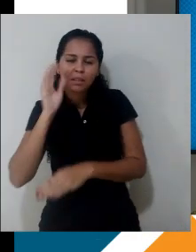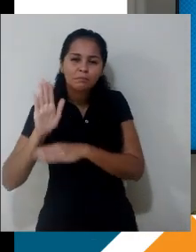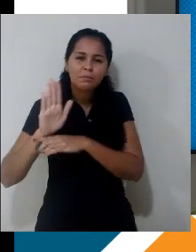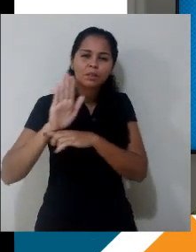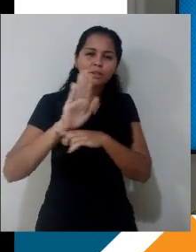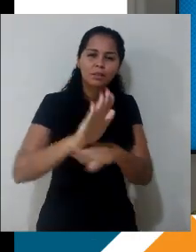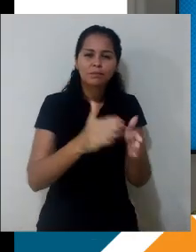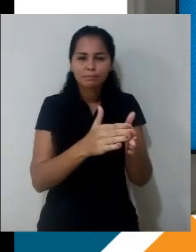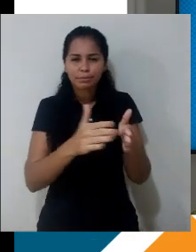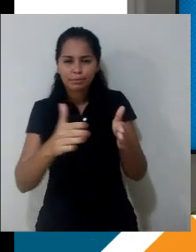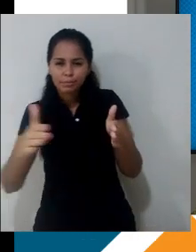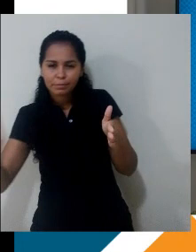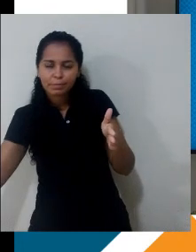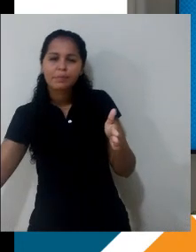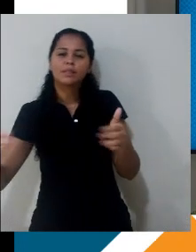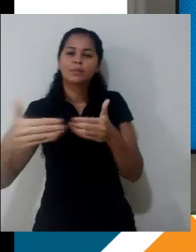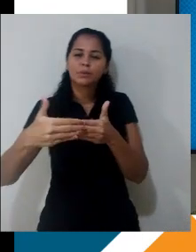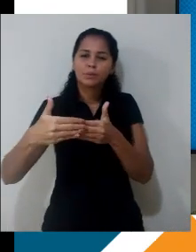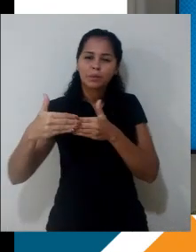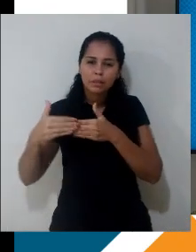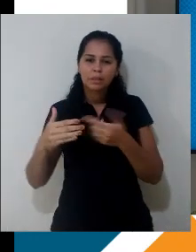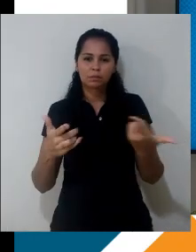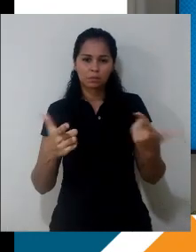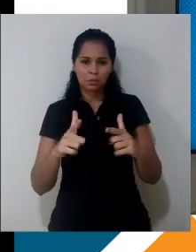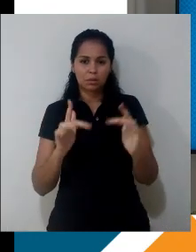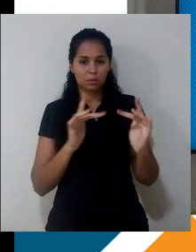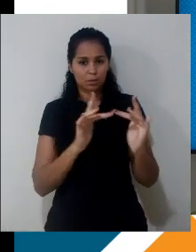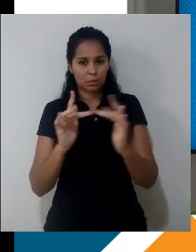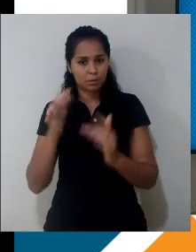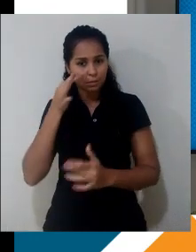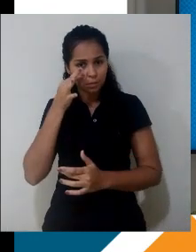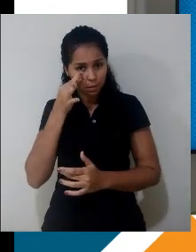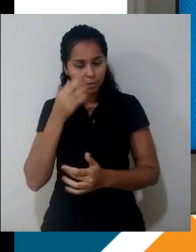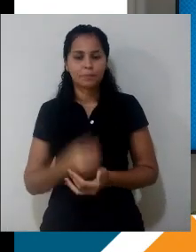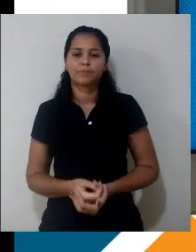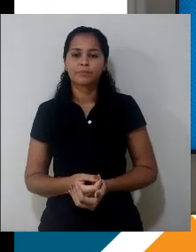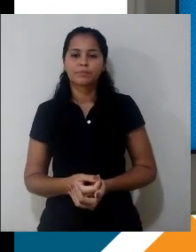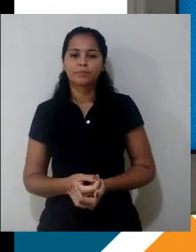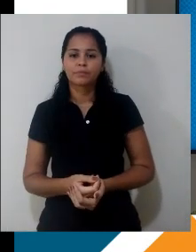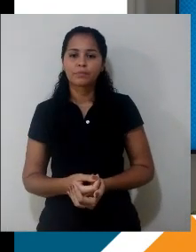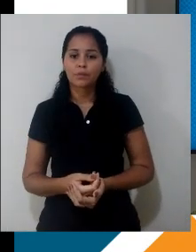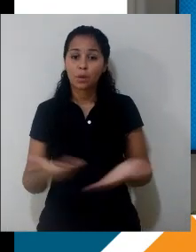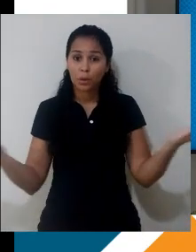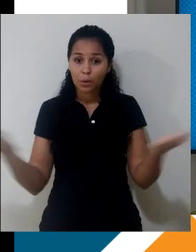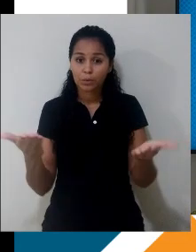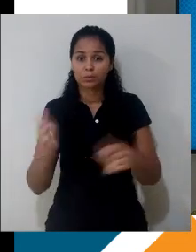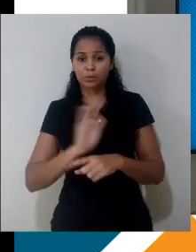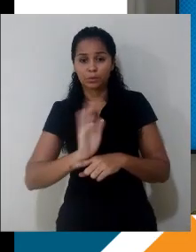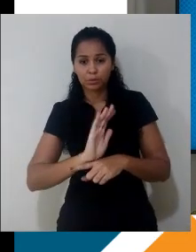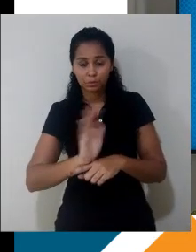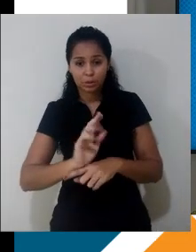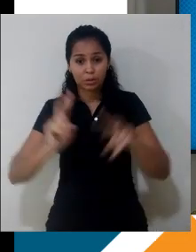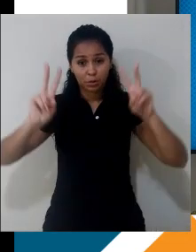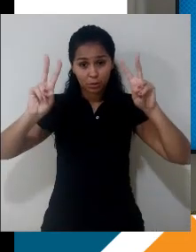auxiliá-los nesse período de quarentena em que a gente não está tendo contato presencial por enquanto, tá? No vídeo de hoje a gente vai trabalhar